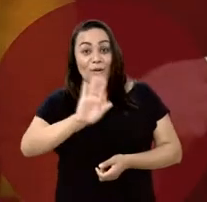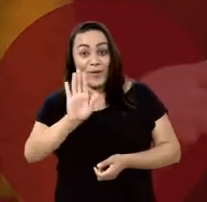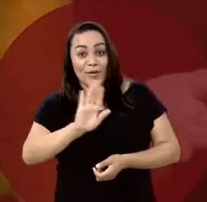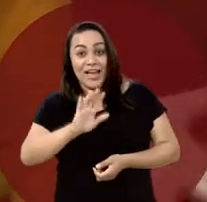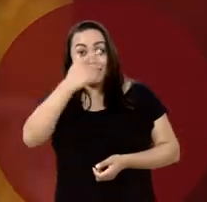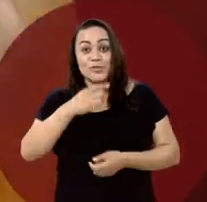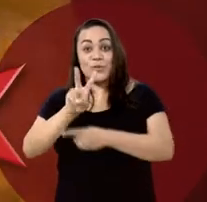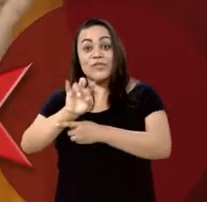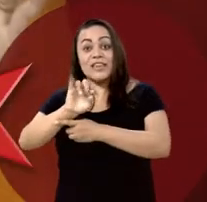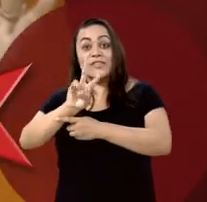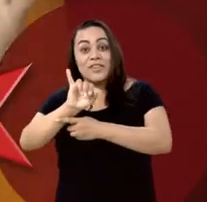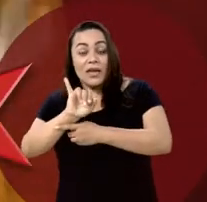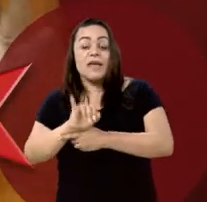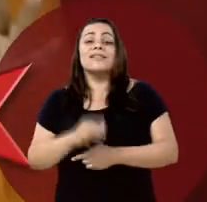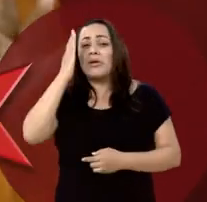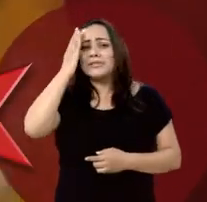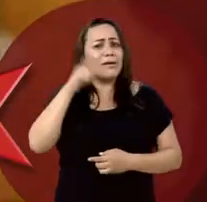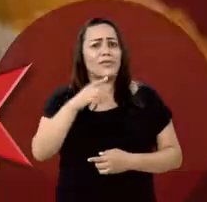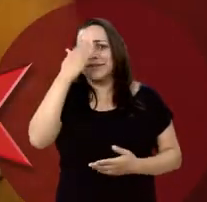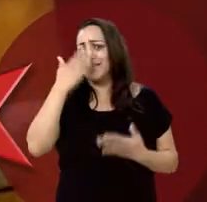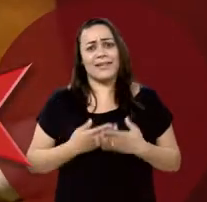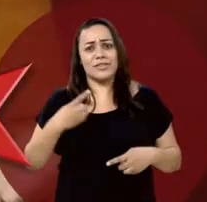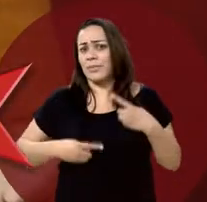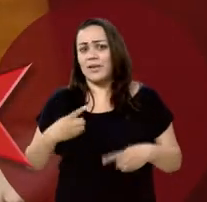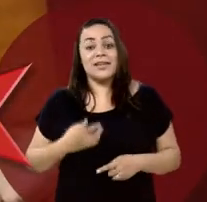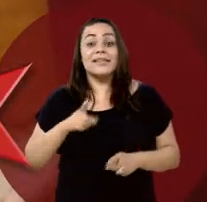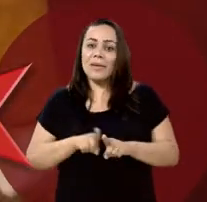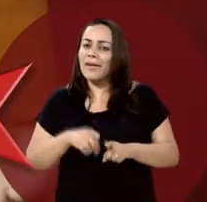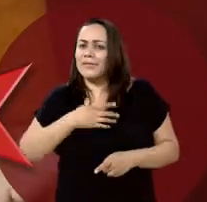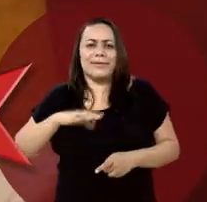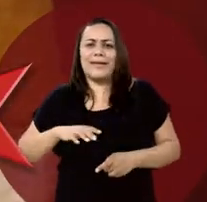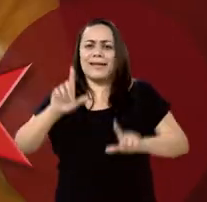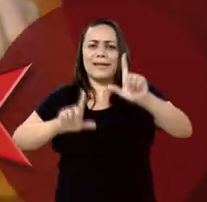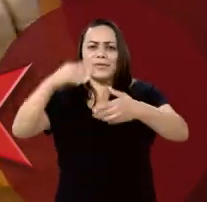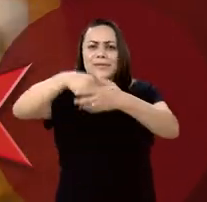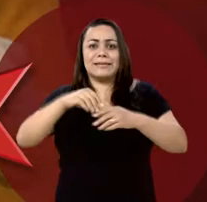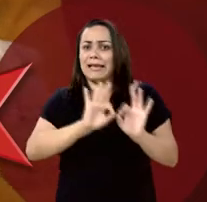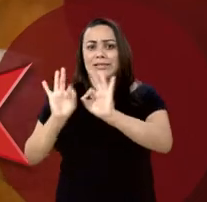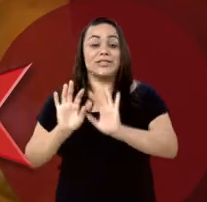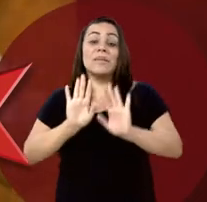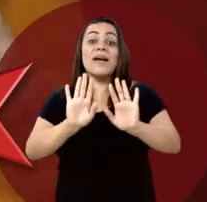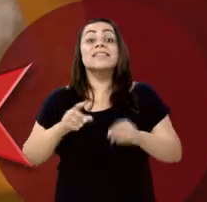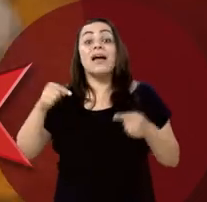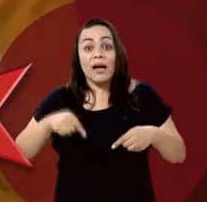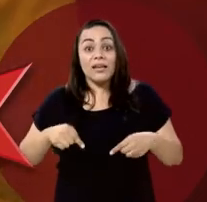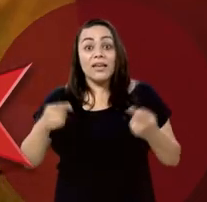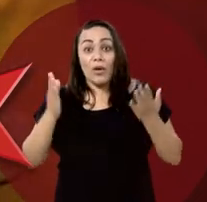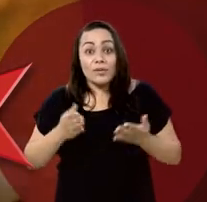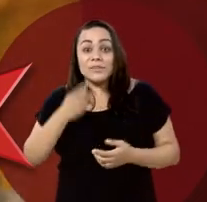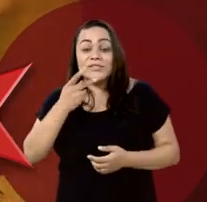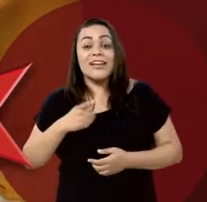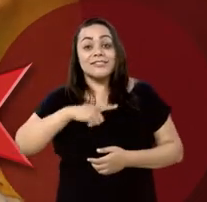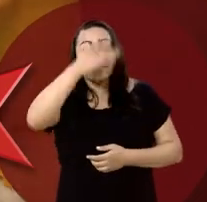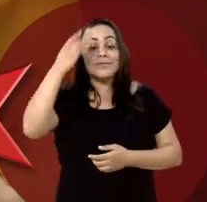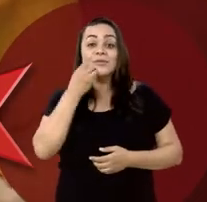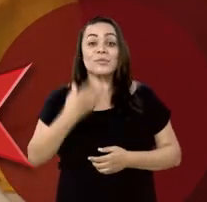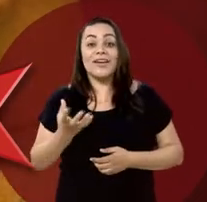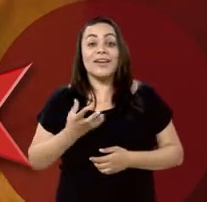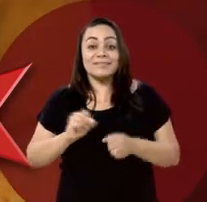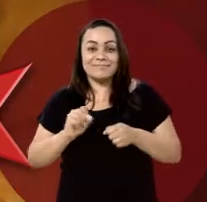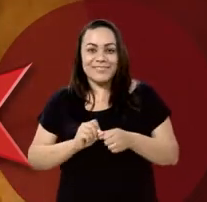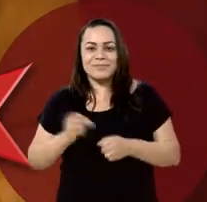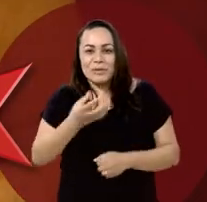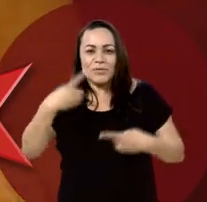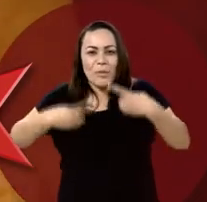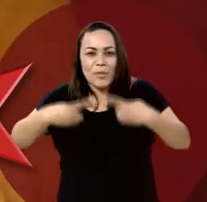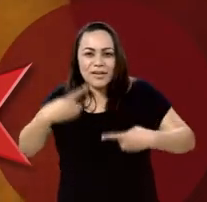o Olá eu sou o Rick Reis eu sei que você tá descrente da política ele nem queria tá assistindo esse horário eleitoral mas eu tô aqui para te dizer que ainda tem idealistas tem gente